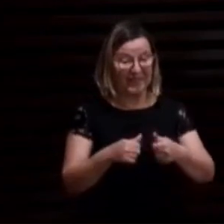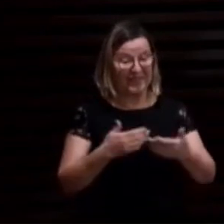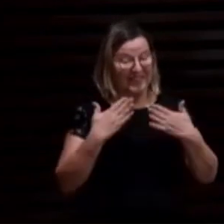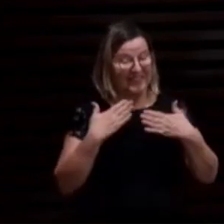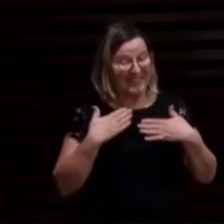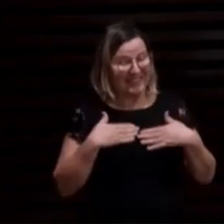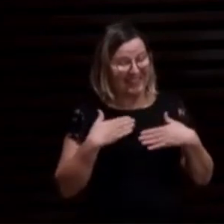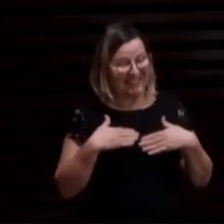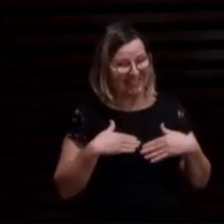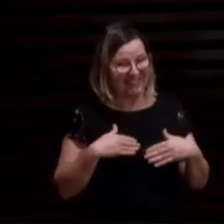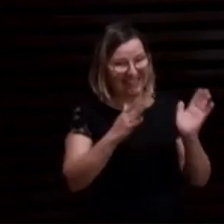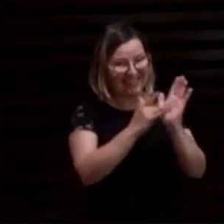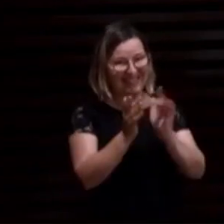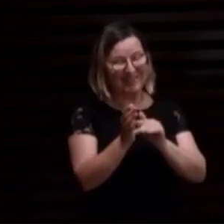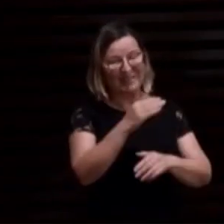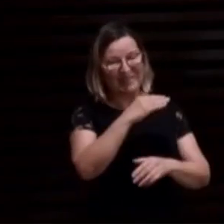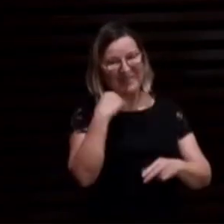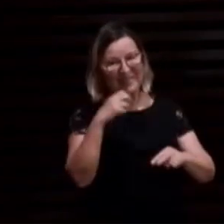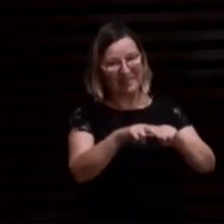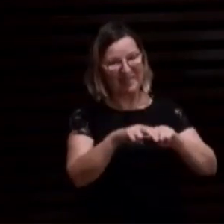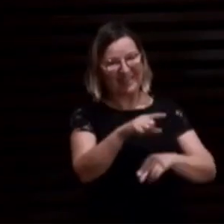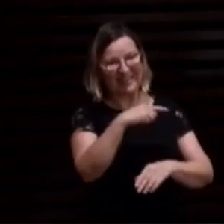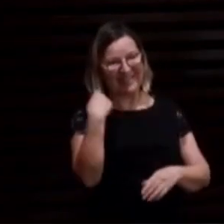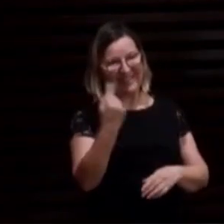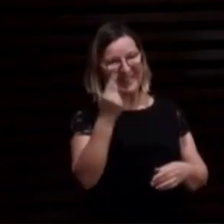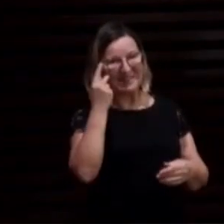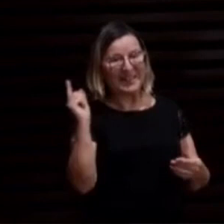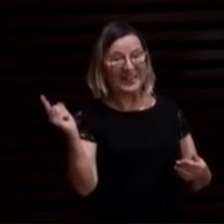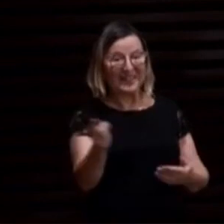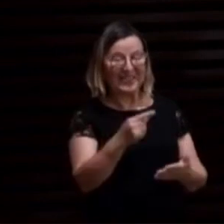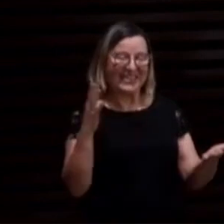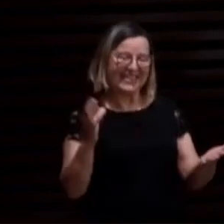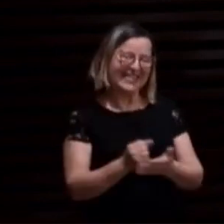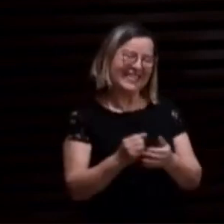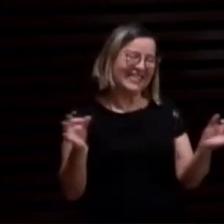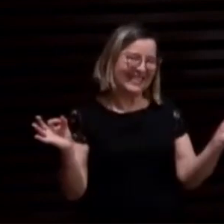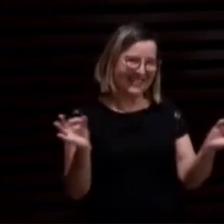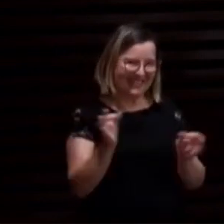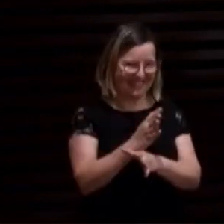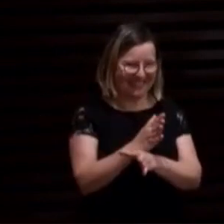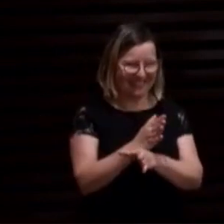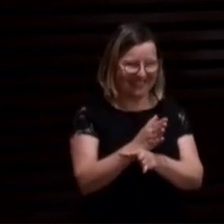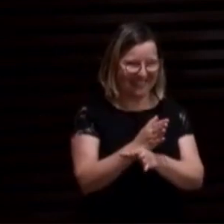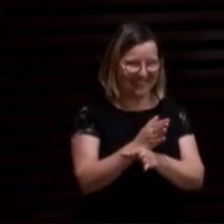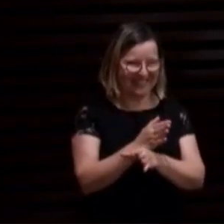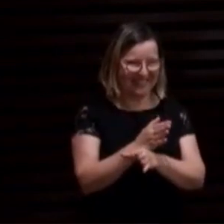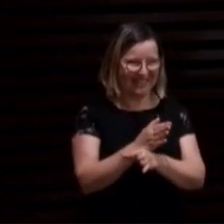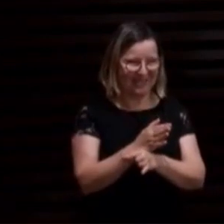Ele se entregou por nós para nos salvar totalmente.